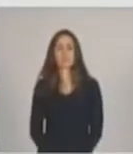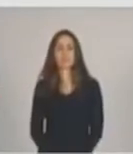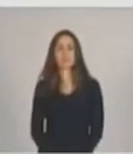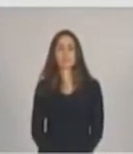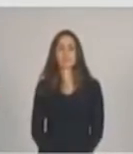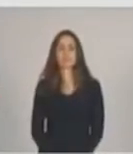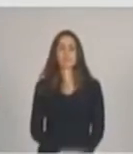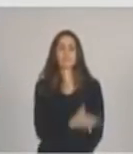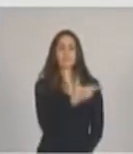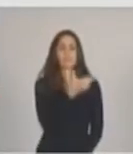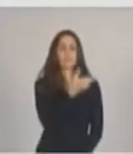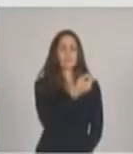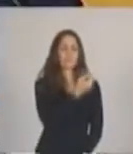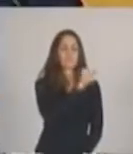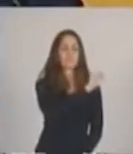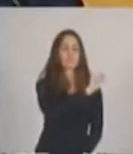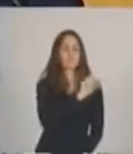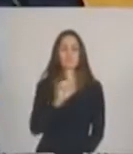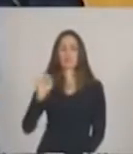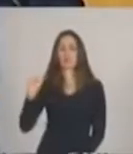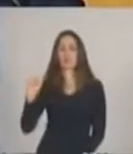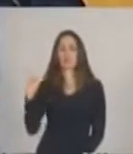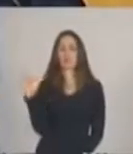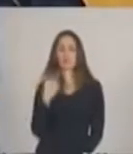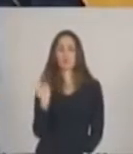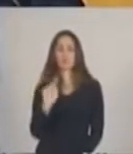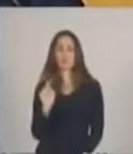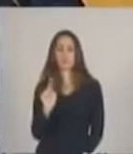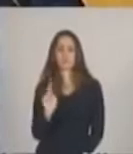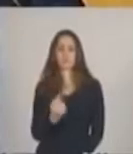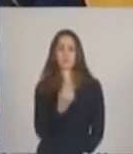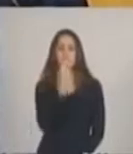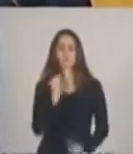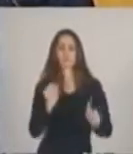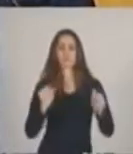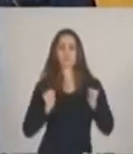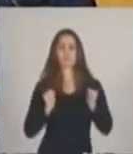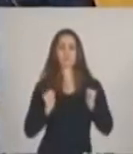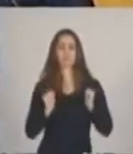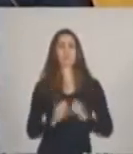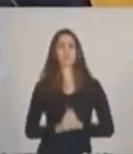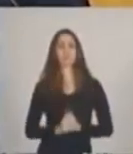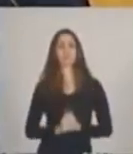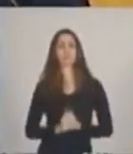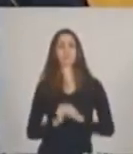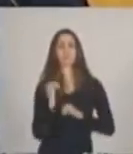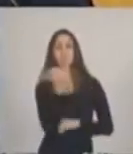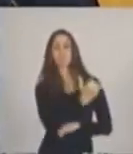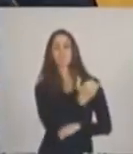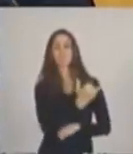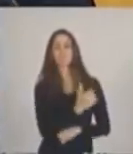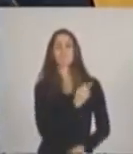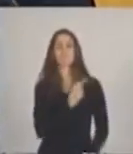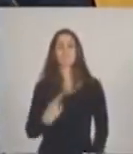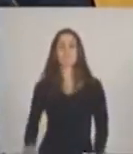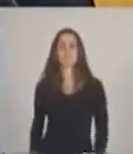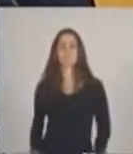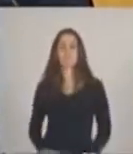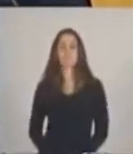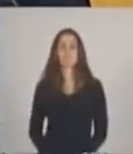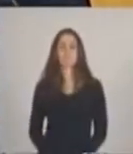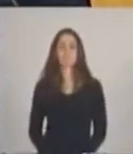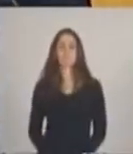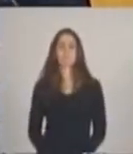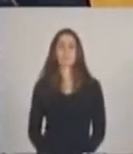20 votos sim, 8 não e 1 abstenção. Fica mantido o veto, comunique-se ao governador. Obrigada. Item 2, veto